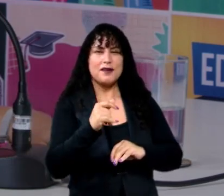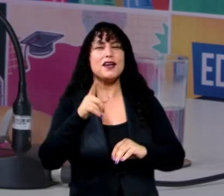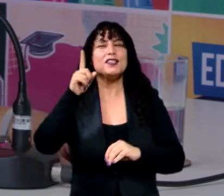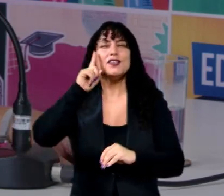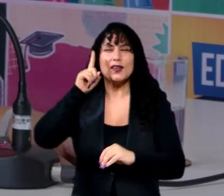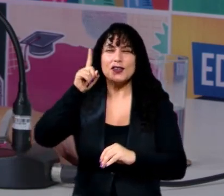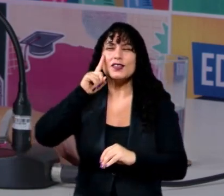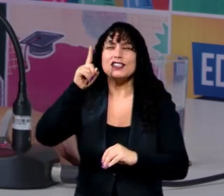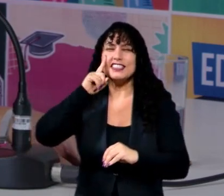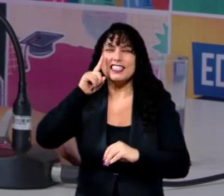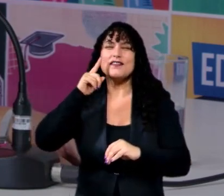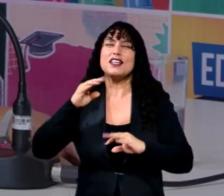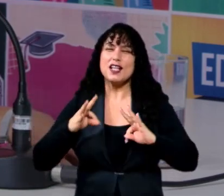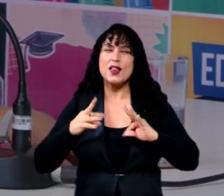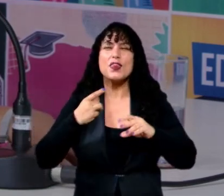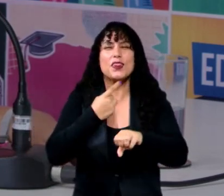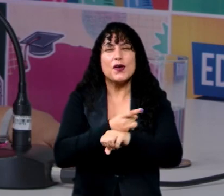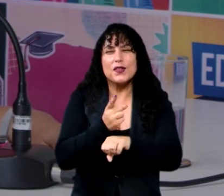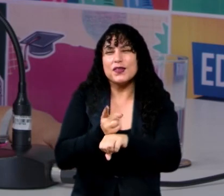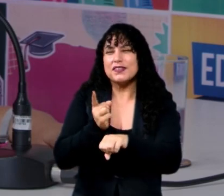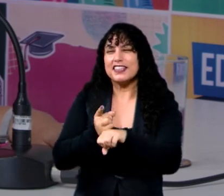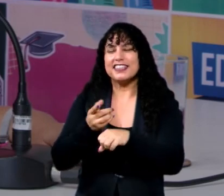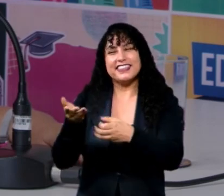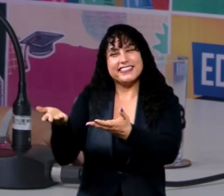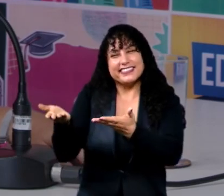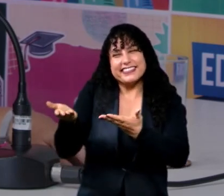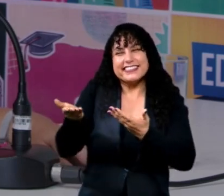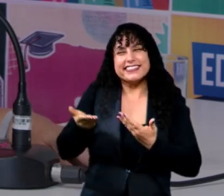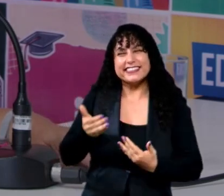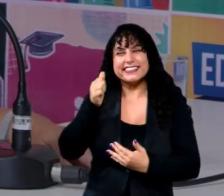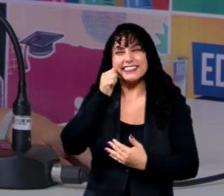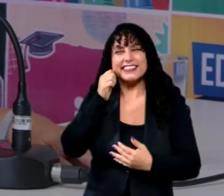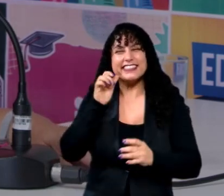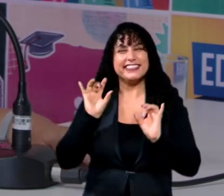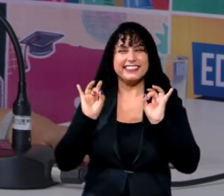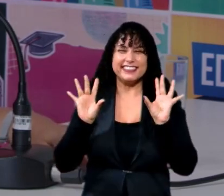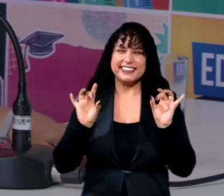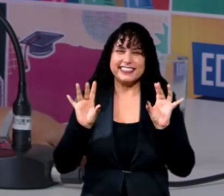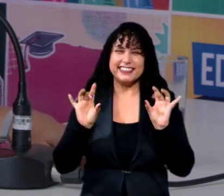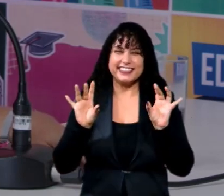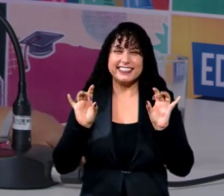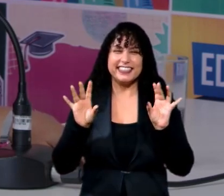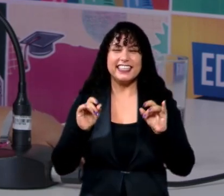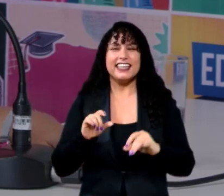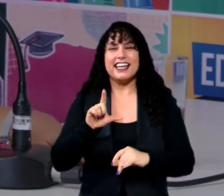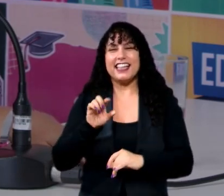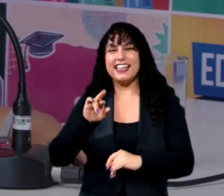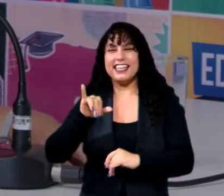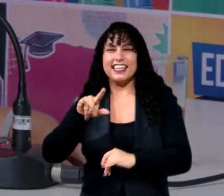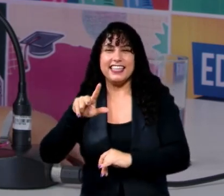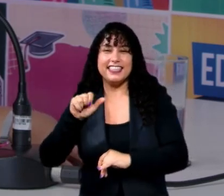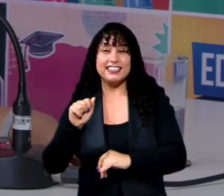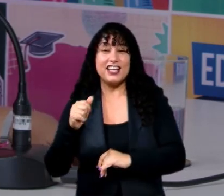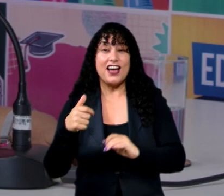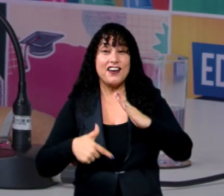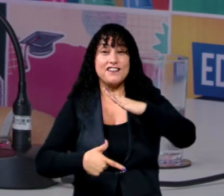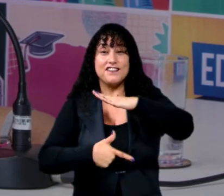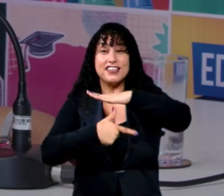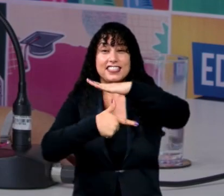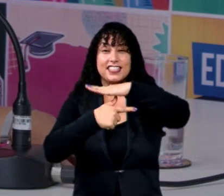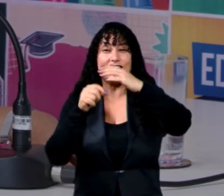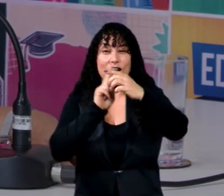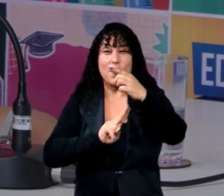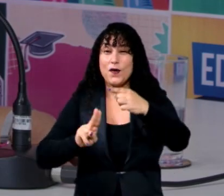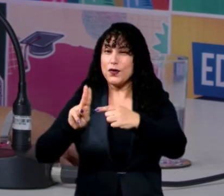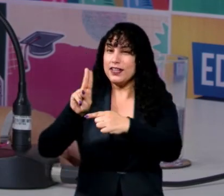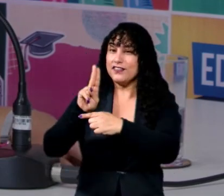dia, a todo instante. E temos uma convidada bem especial, que é a Lídia Rebouças, vice-reitora da